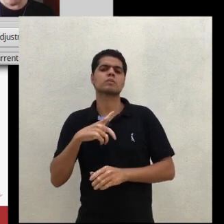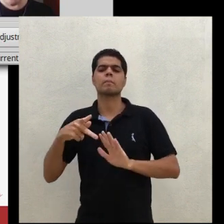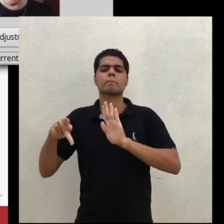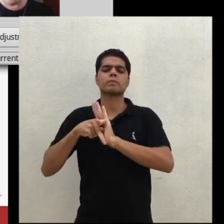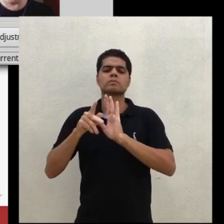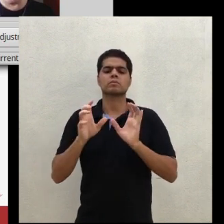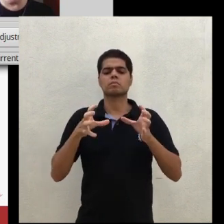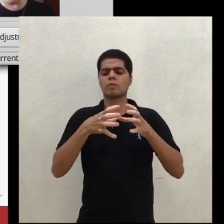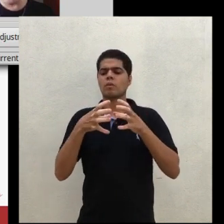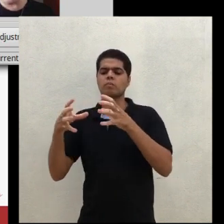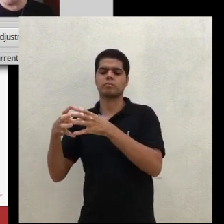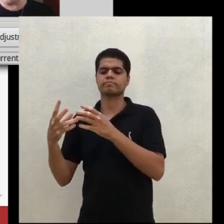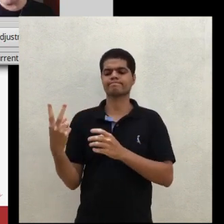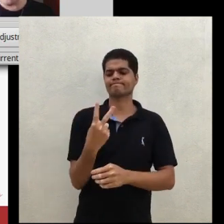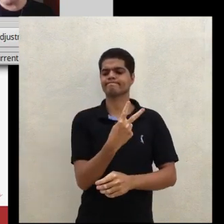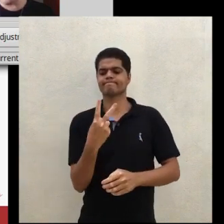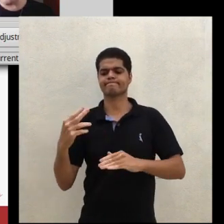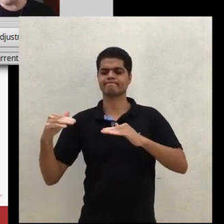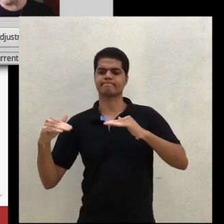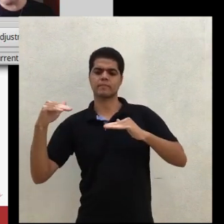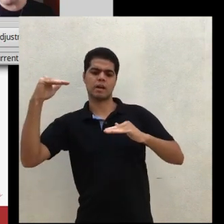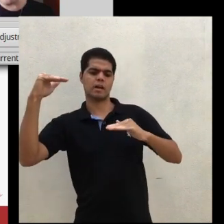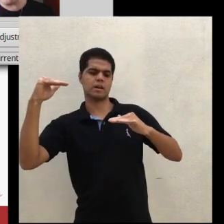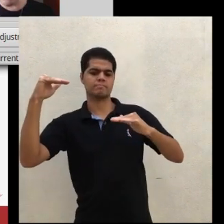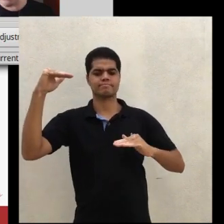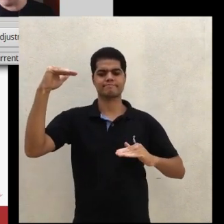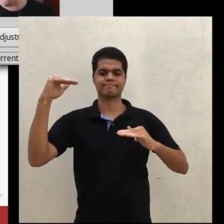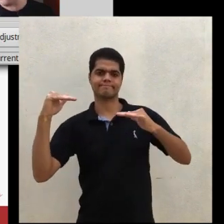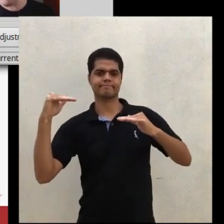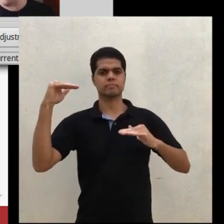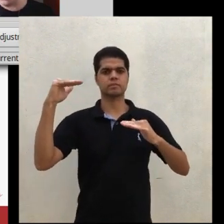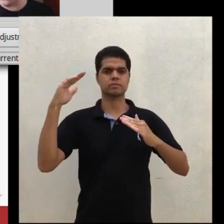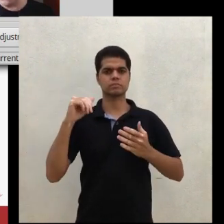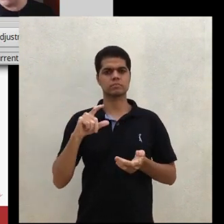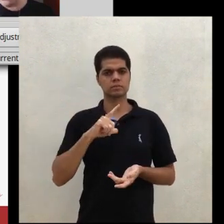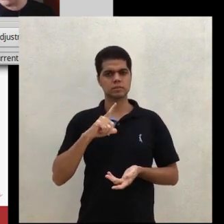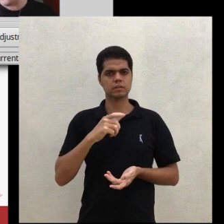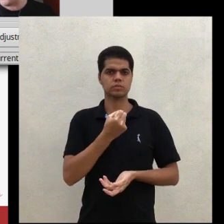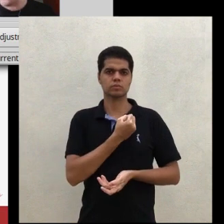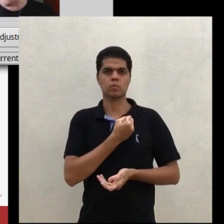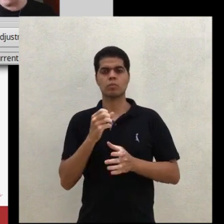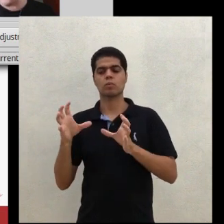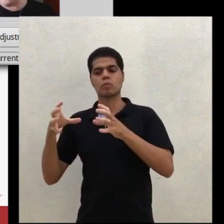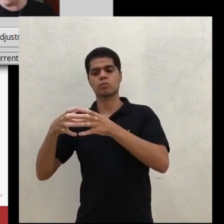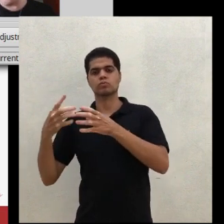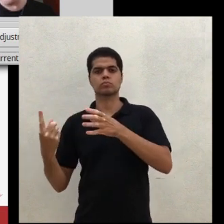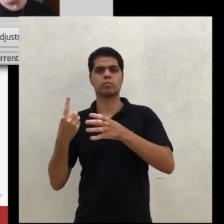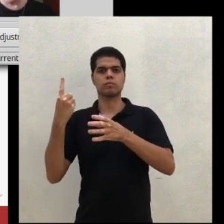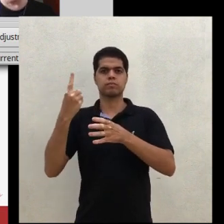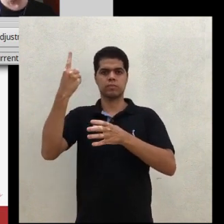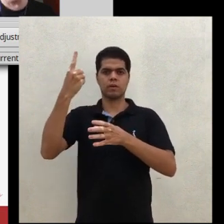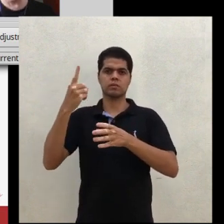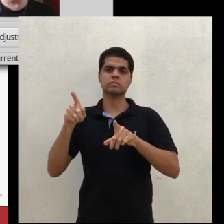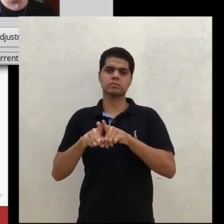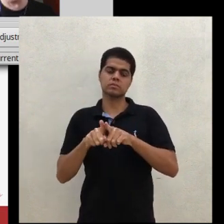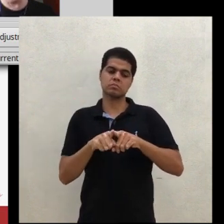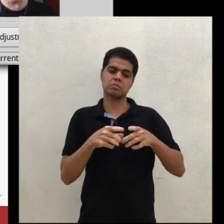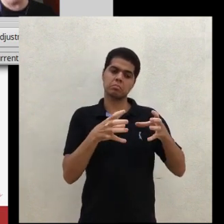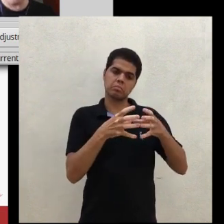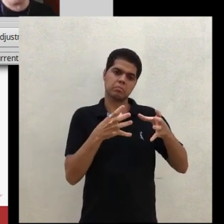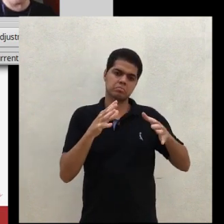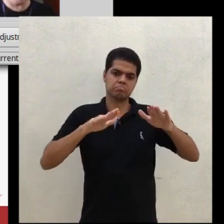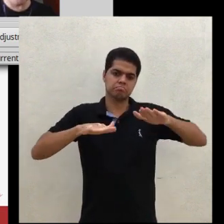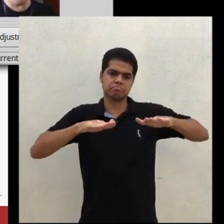mais ao conjunto de pessoas altas, aqueles valores de pessoas que têm maior valor de altura, 1,70 para cima. Né? E as pessoas